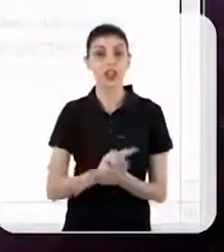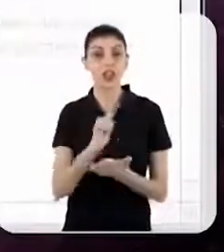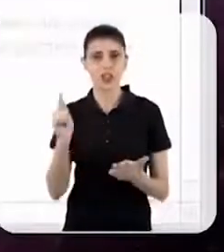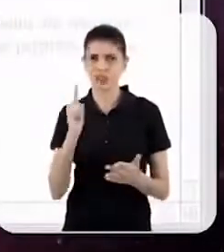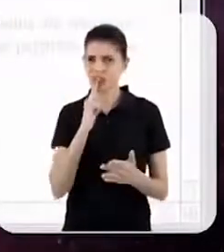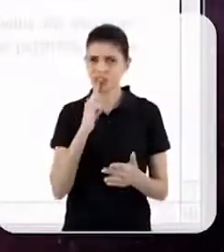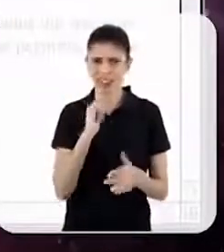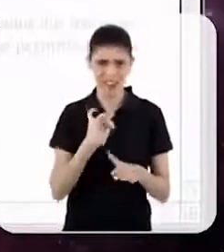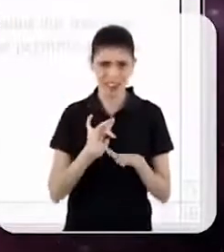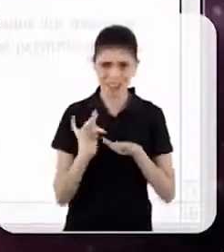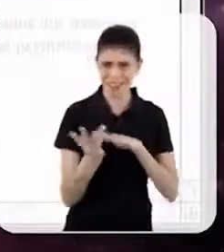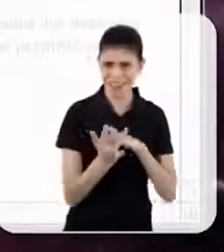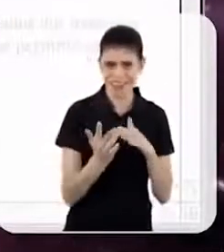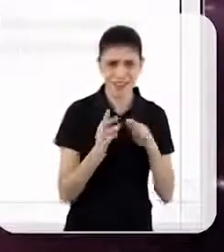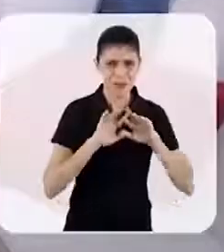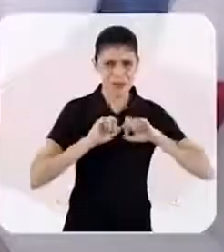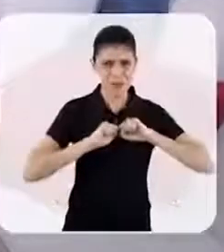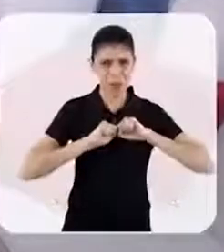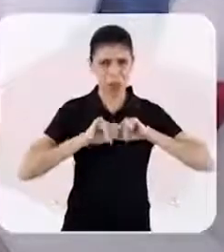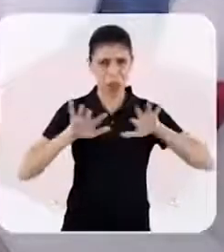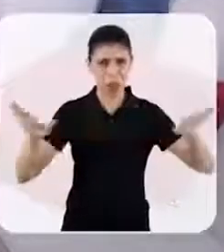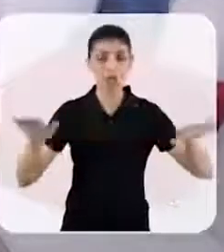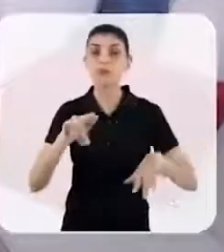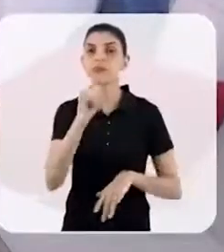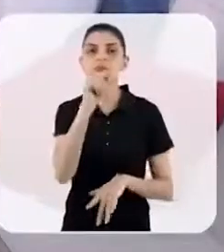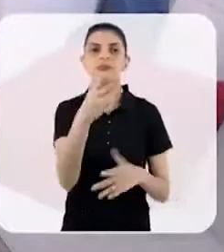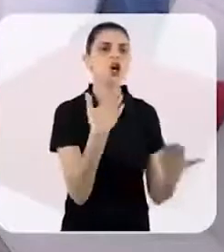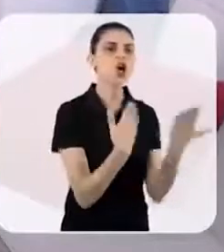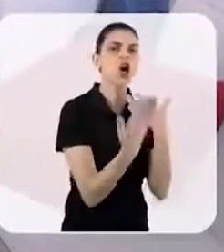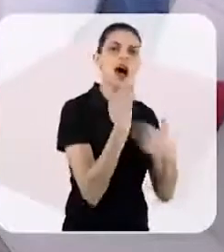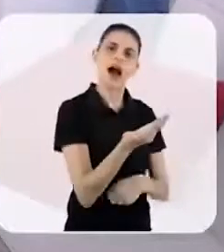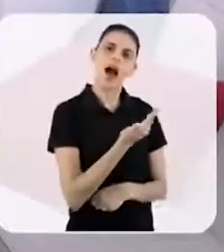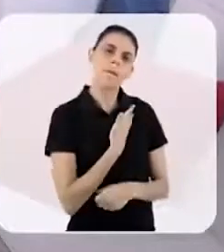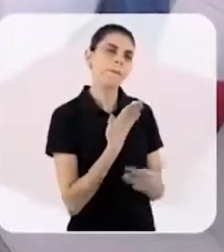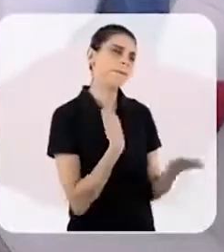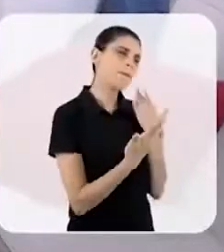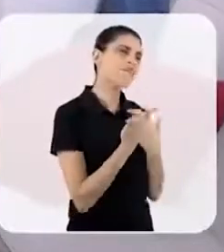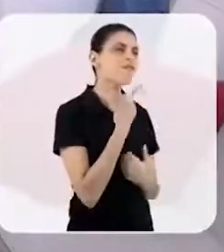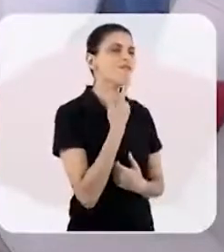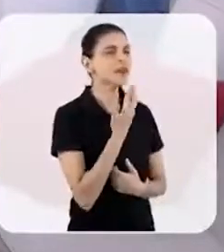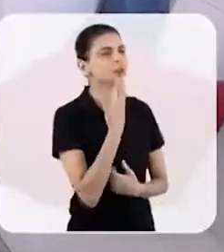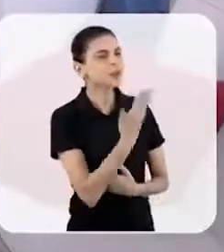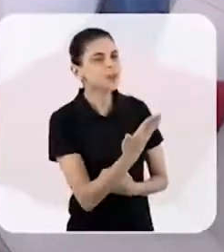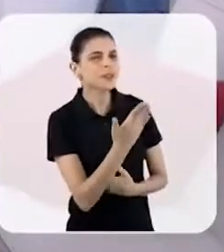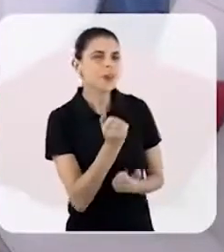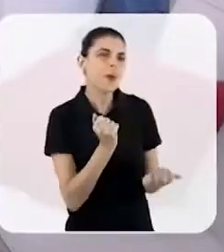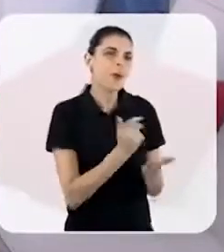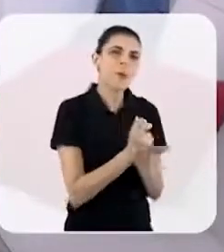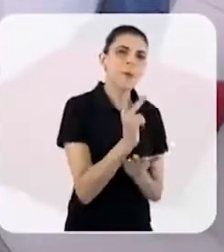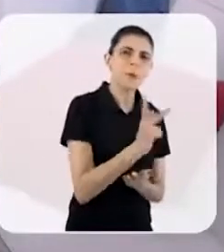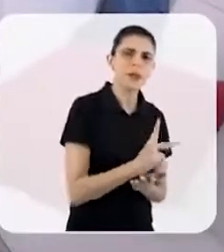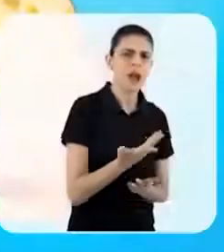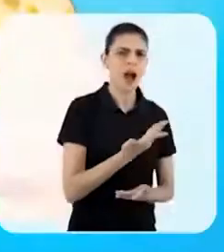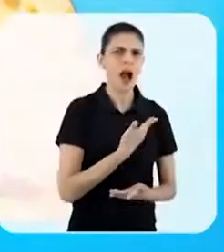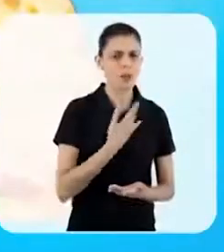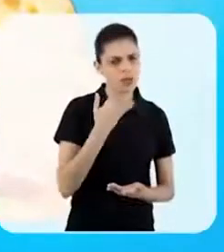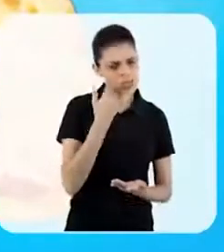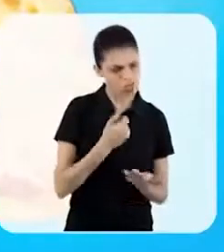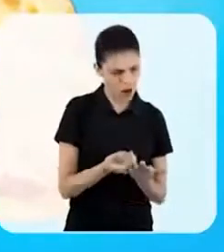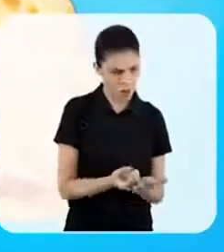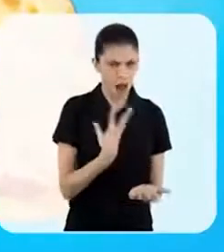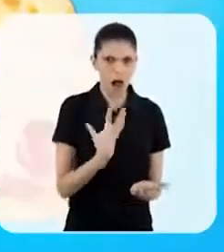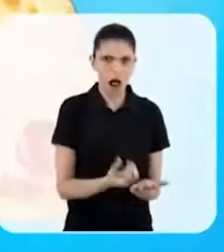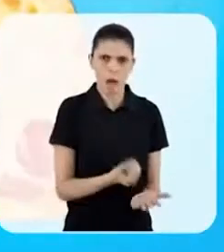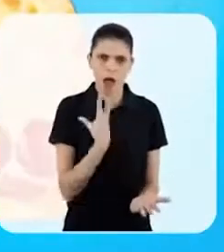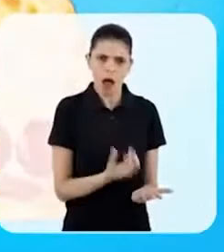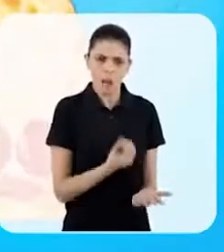que nossos dados já estão completamente fora de controle. Outro exemplo, sabe quando você está conversando com um amigo e vocês falam que querem pedir uma pizza e tal, e aí de repente olha pro celular e